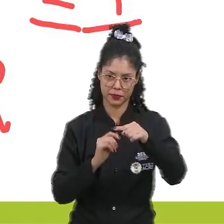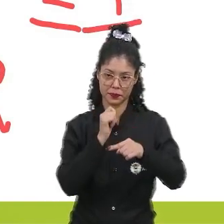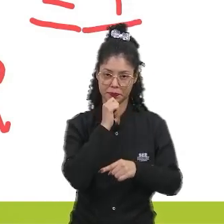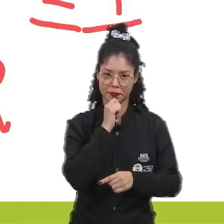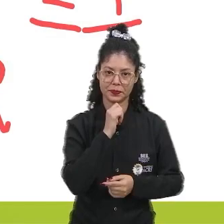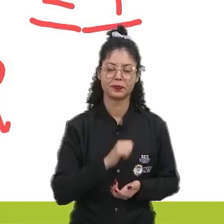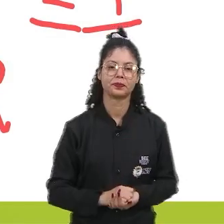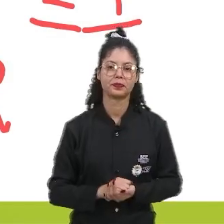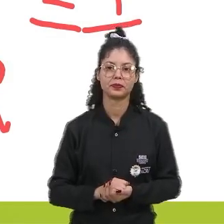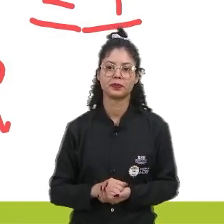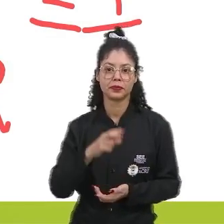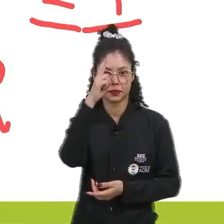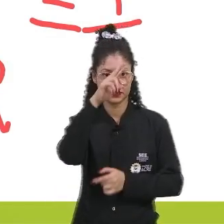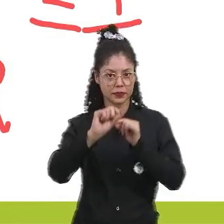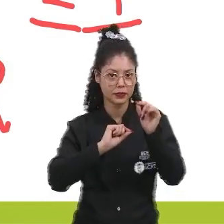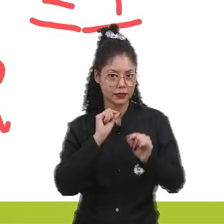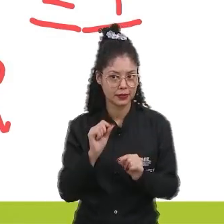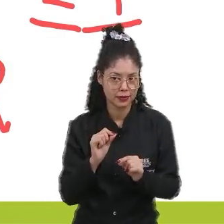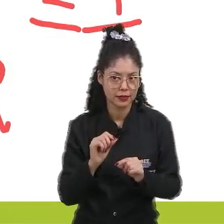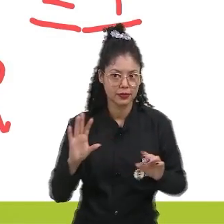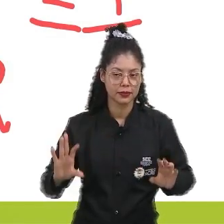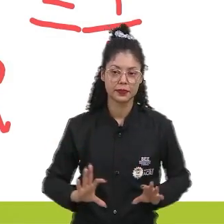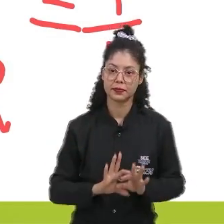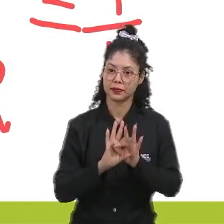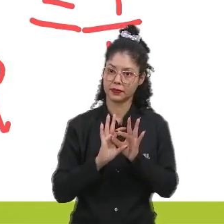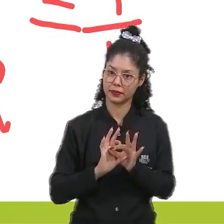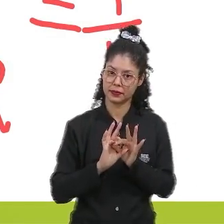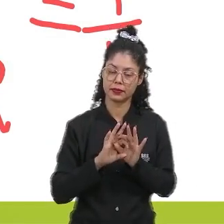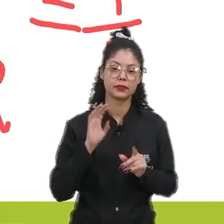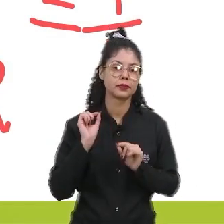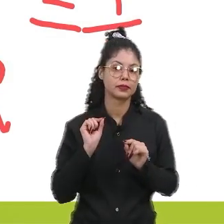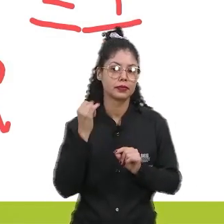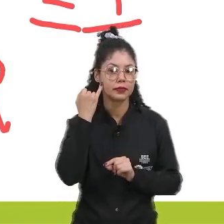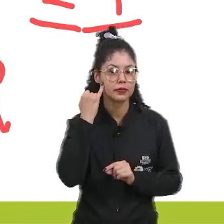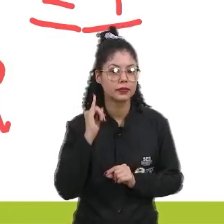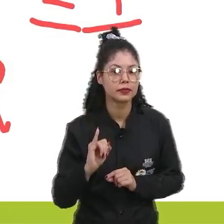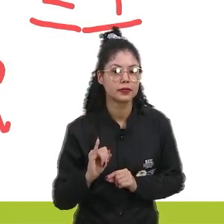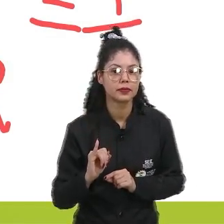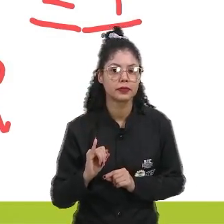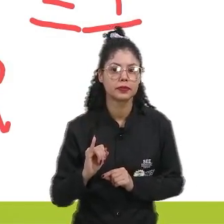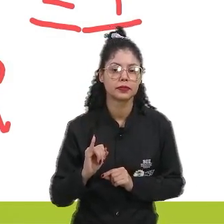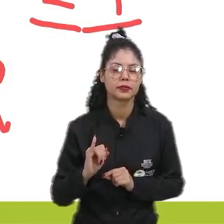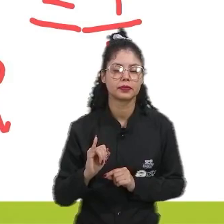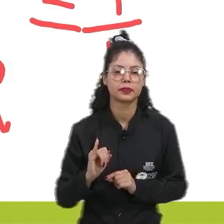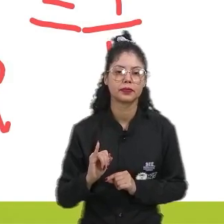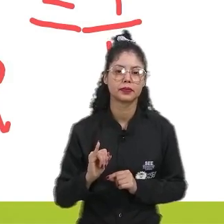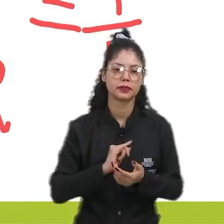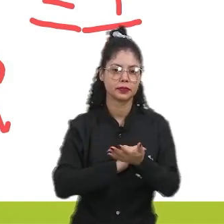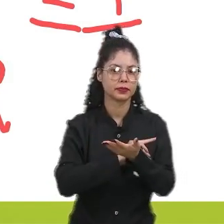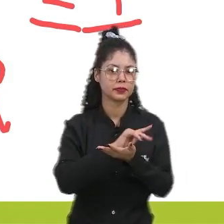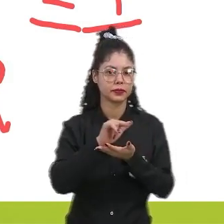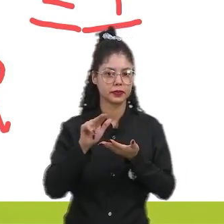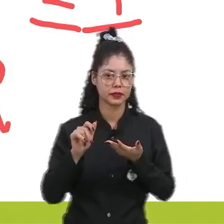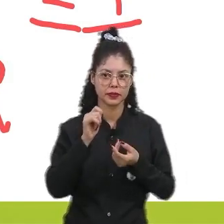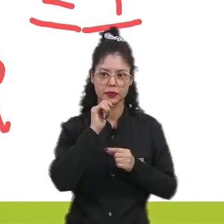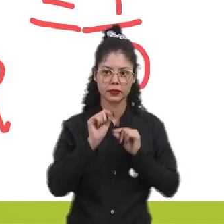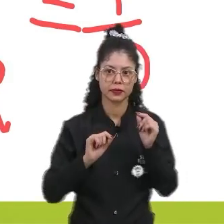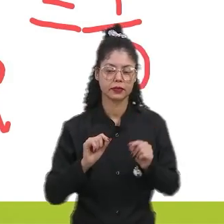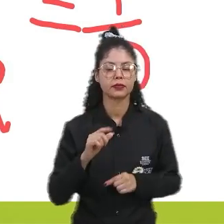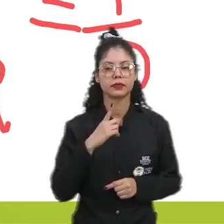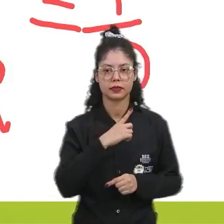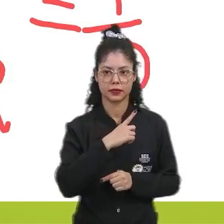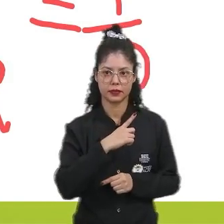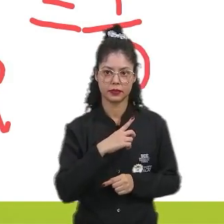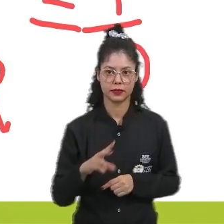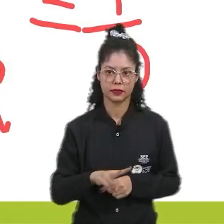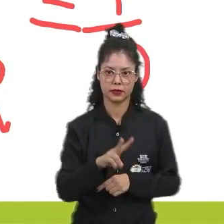pessoal? Só lembrando uma coisa, nessa relação aqui a gente tem a ideia de variação e ele vai admitir aqui pra